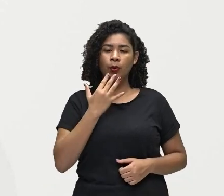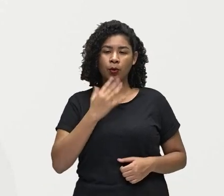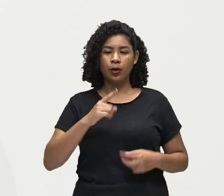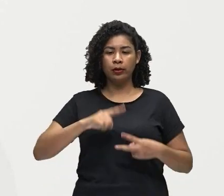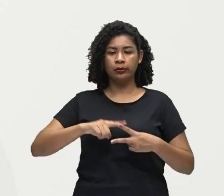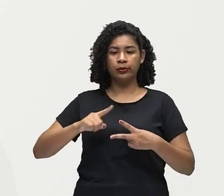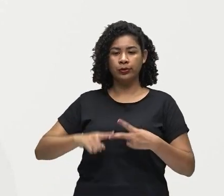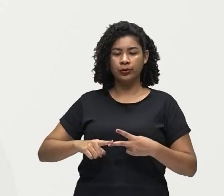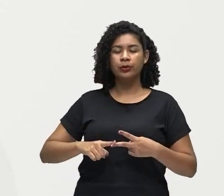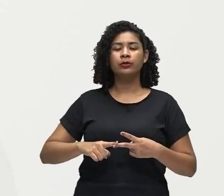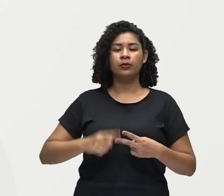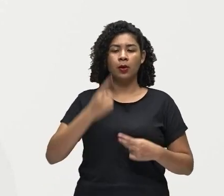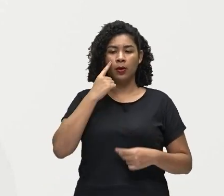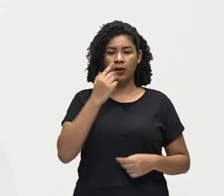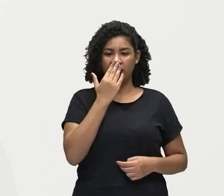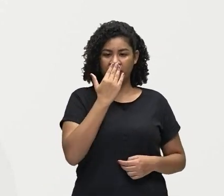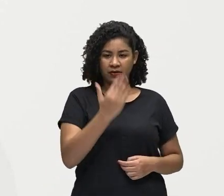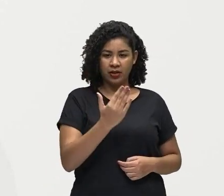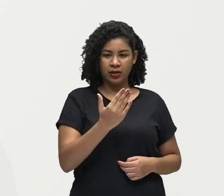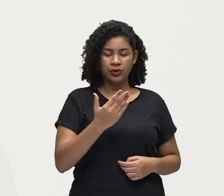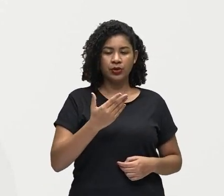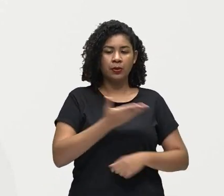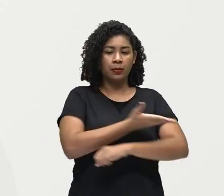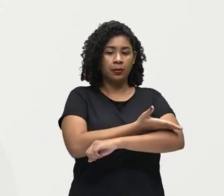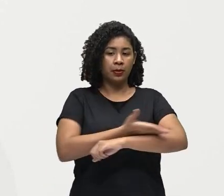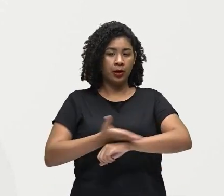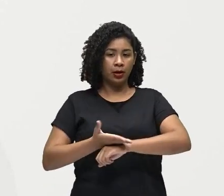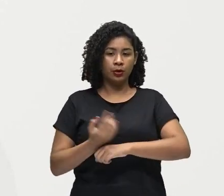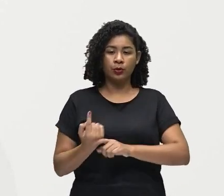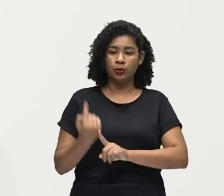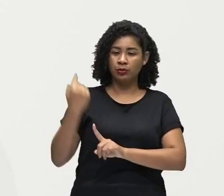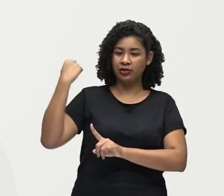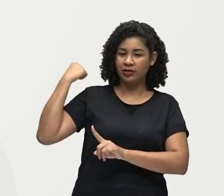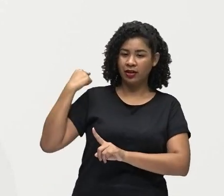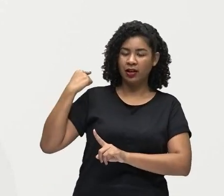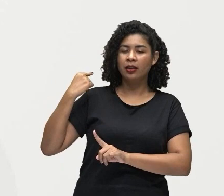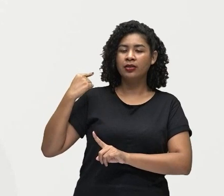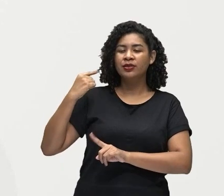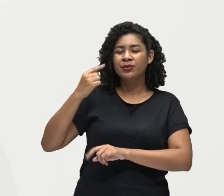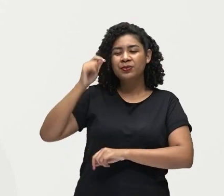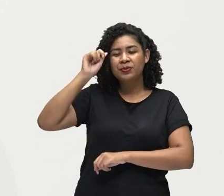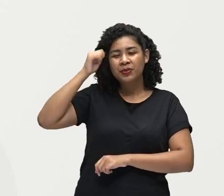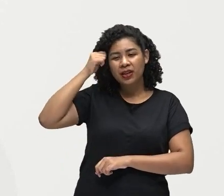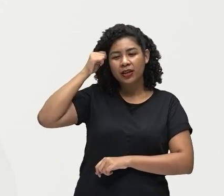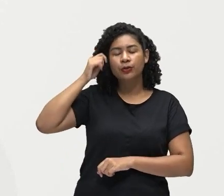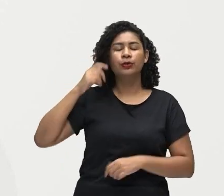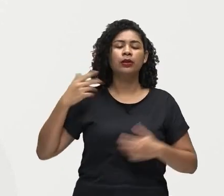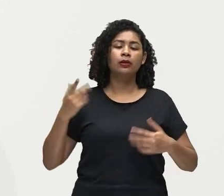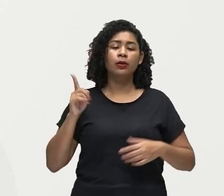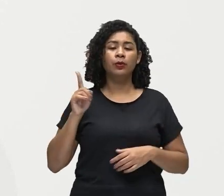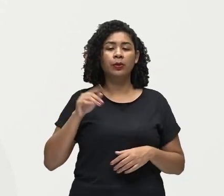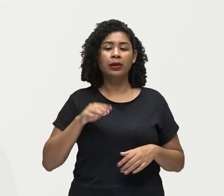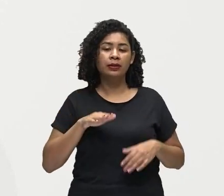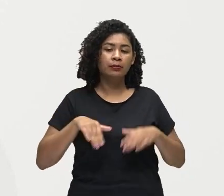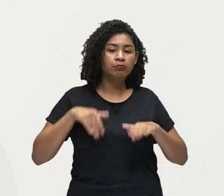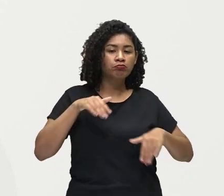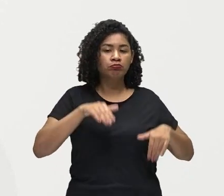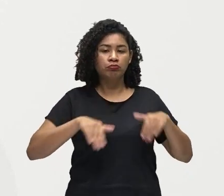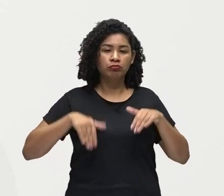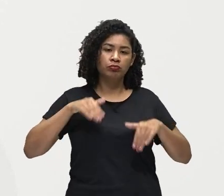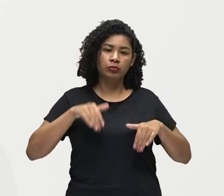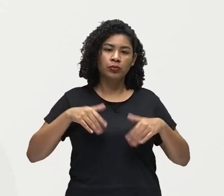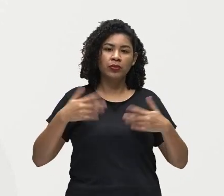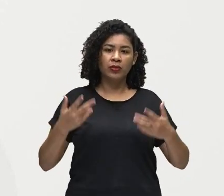branco e atrás ele é mais pretinho. Quando ele está nadando e ele fica ali de costas, né? Os predadores dele só estão vendo as